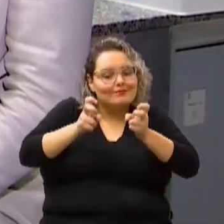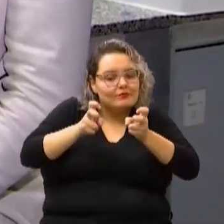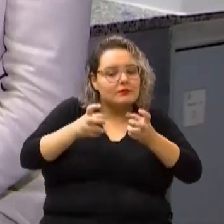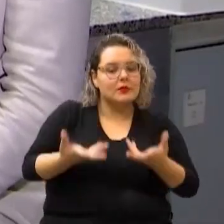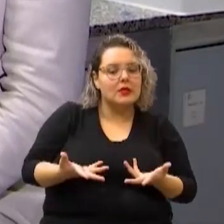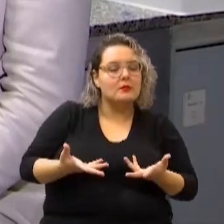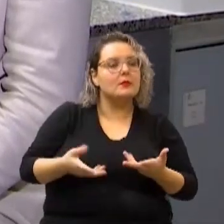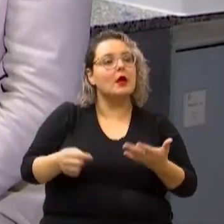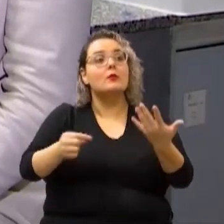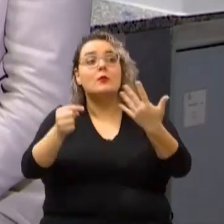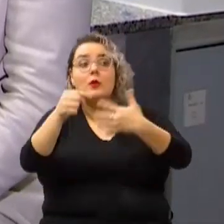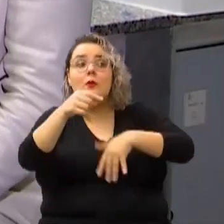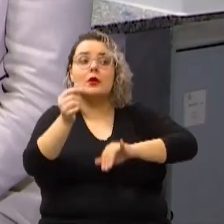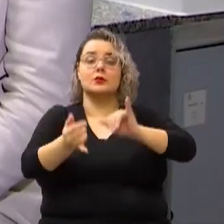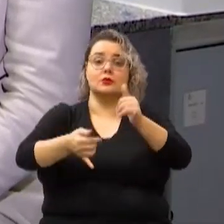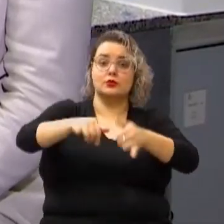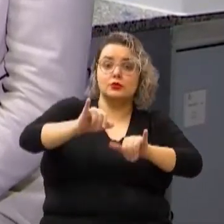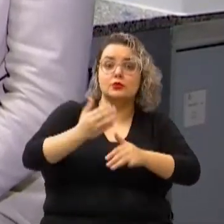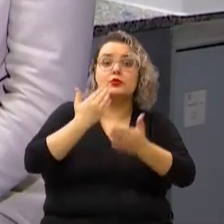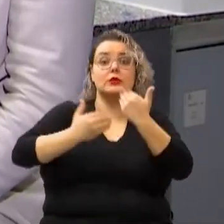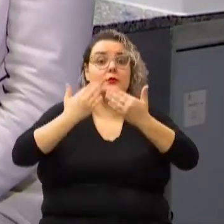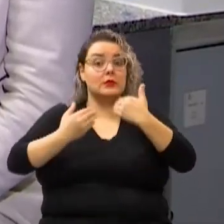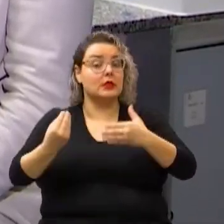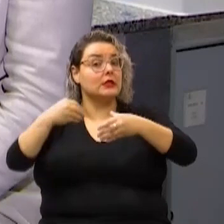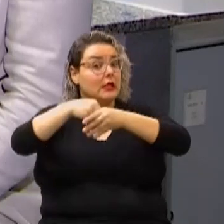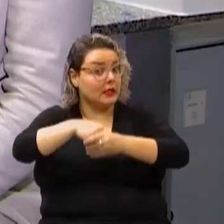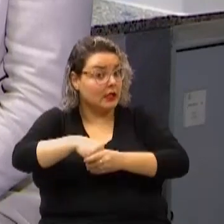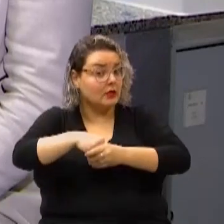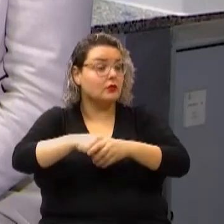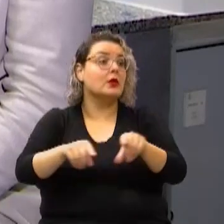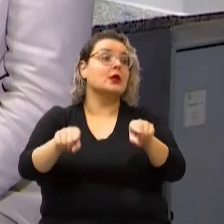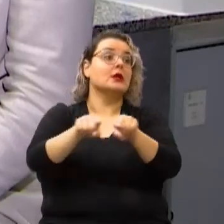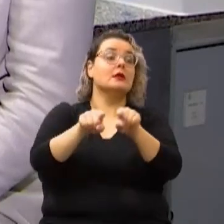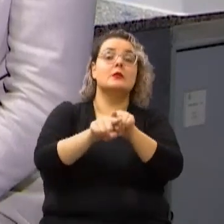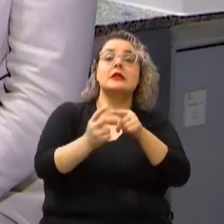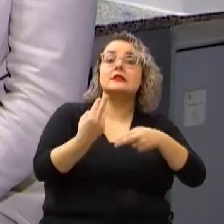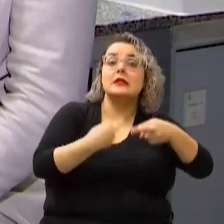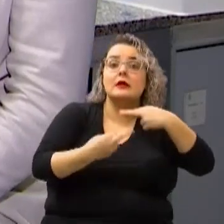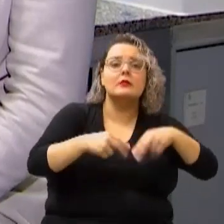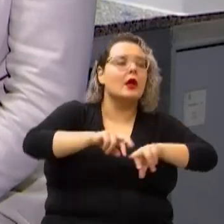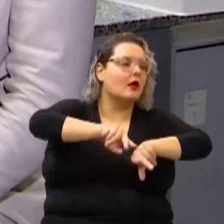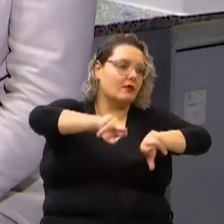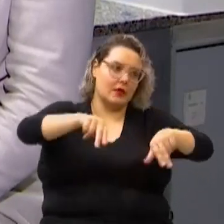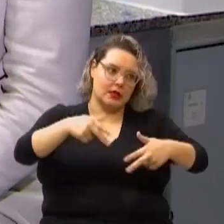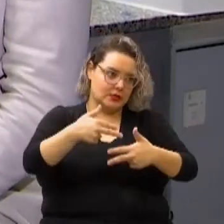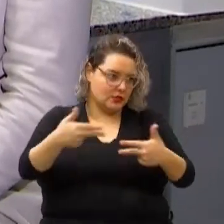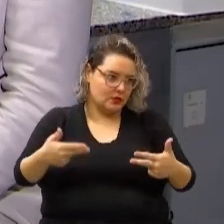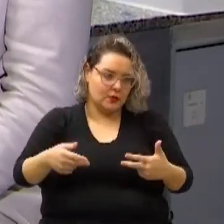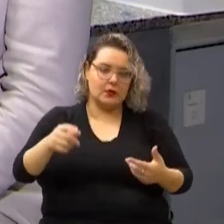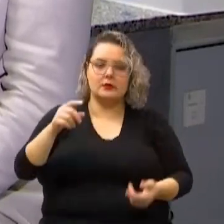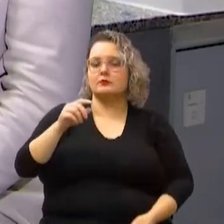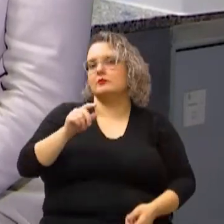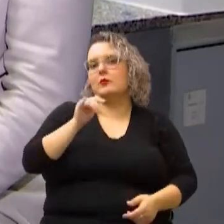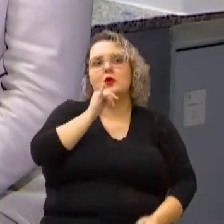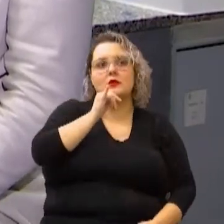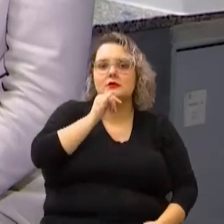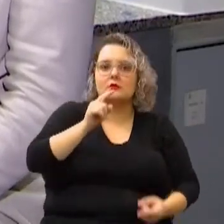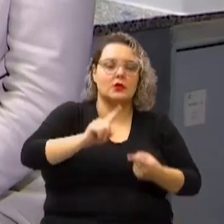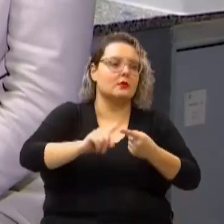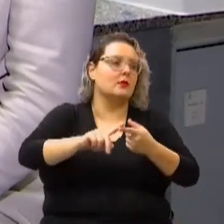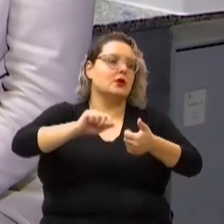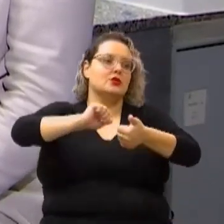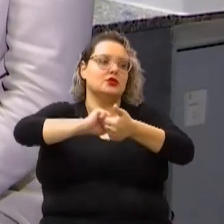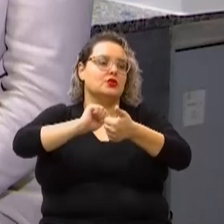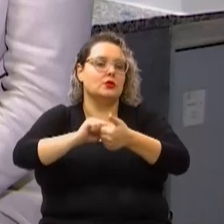identificam a composição química dos alimentos, e essa composição química está relacionada a vários fatores, como fatores